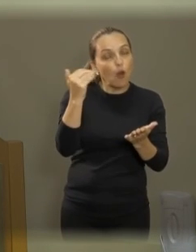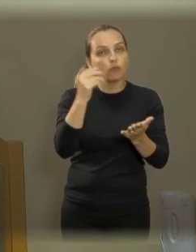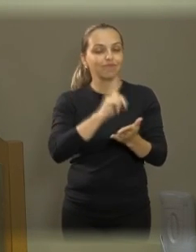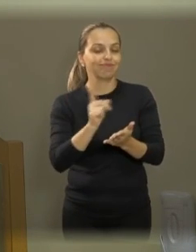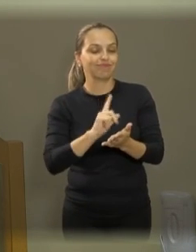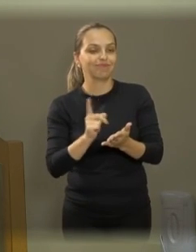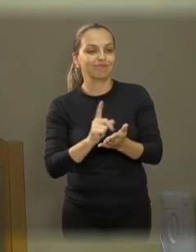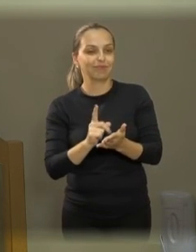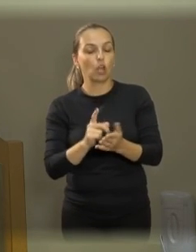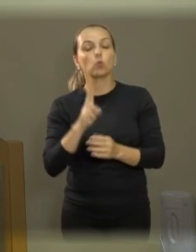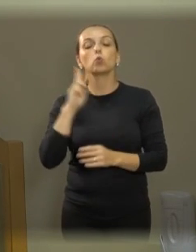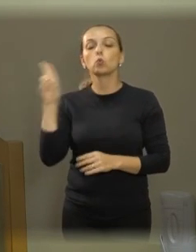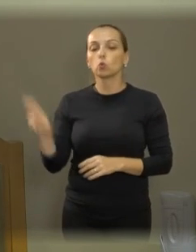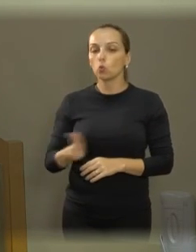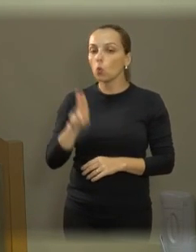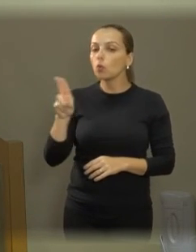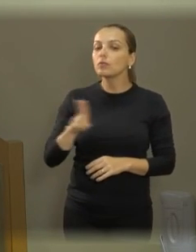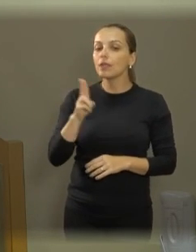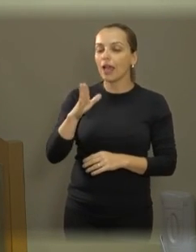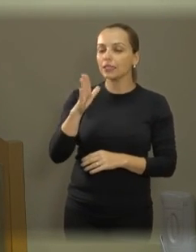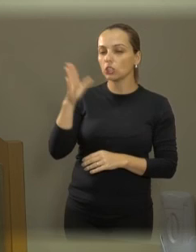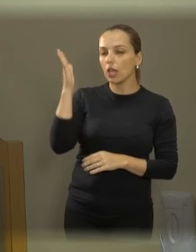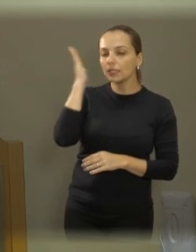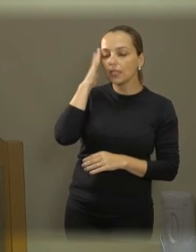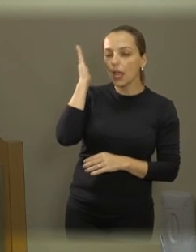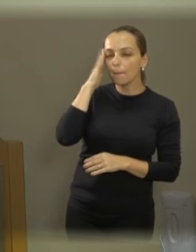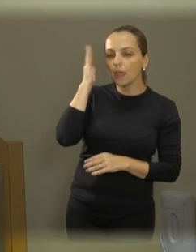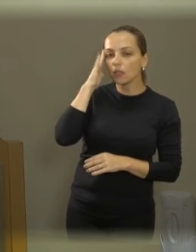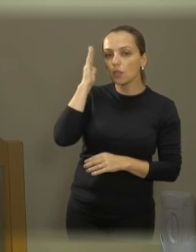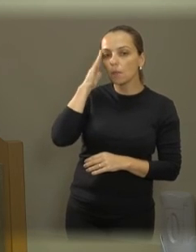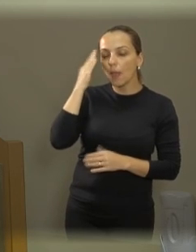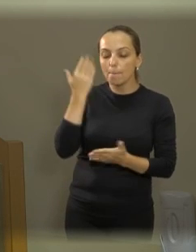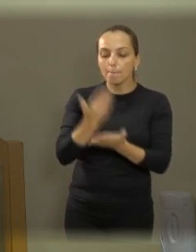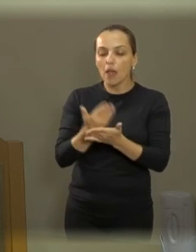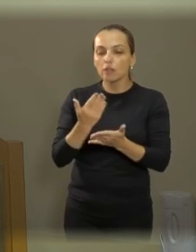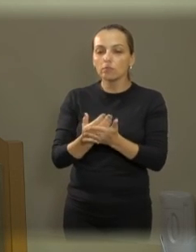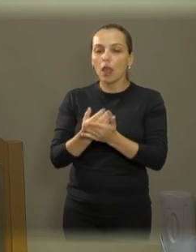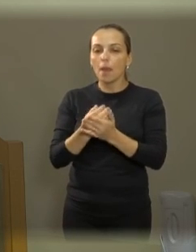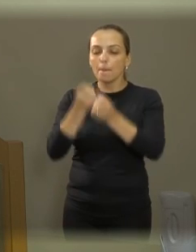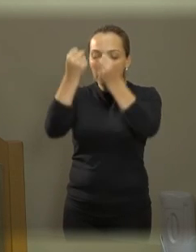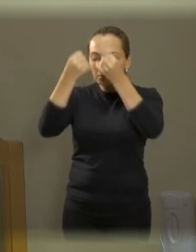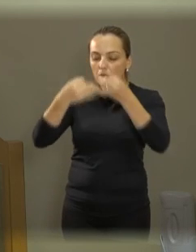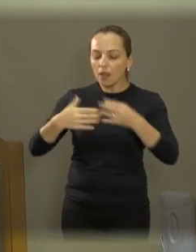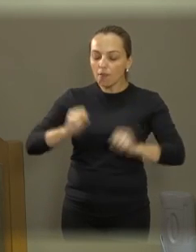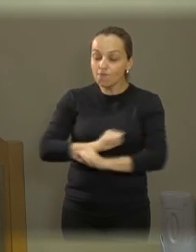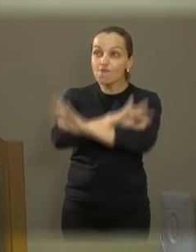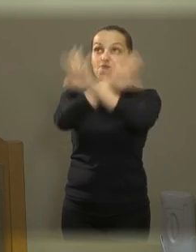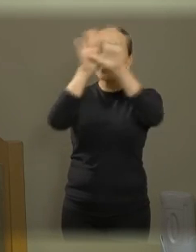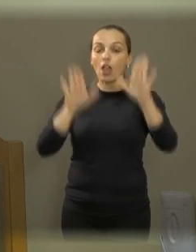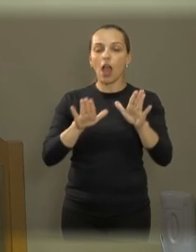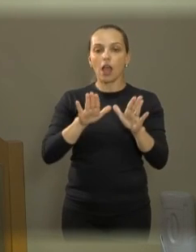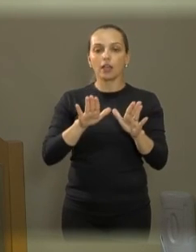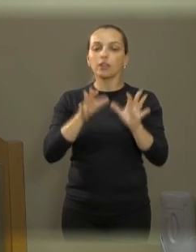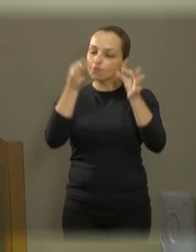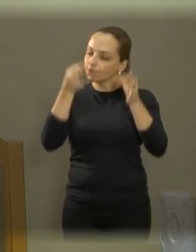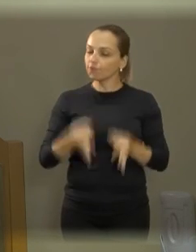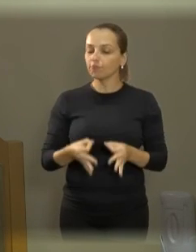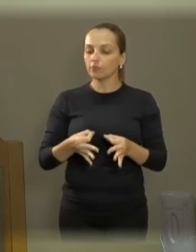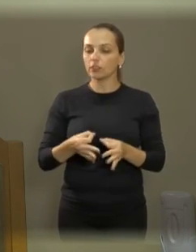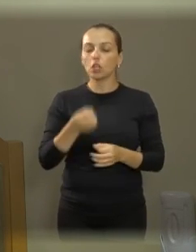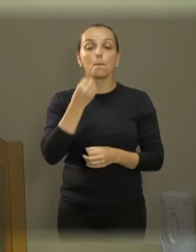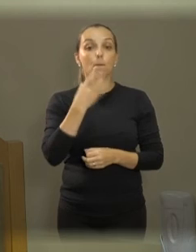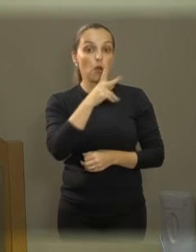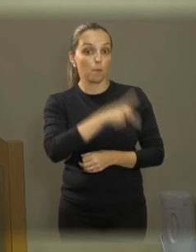contrário, usa de sabedoria para apresentar uma aula clara e objetiva. O bom professor